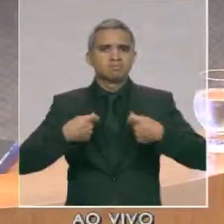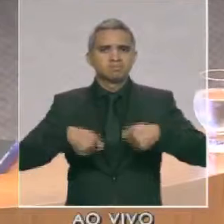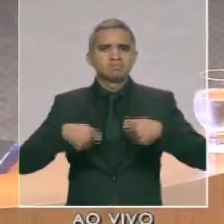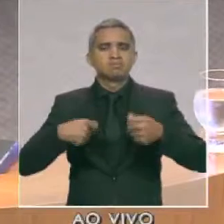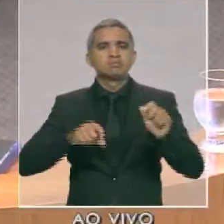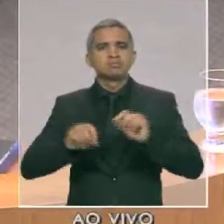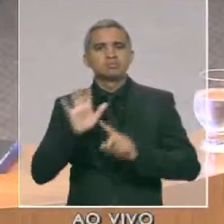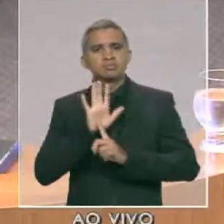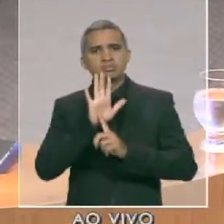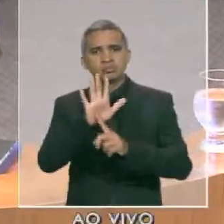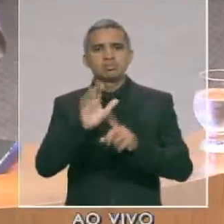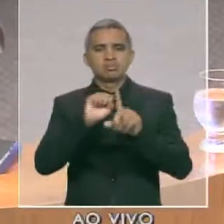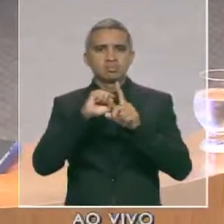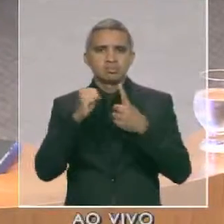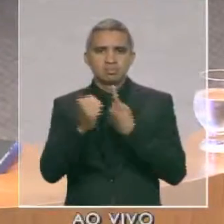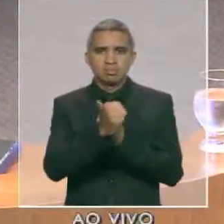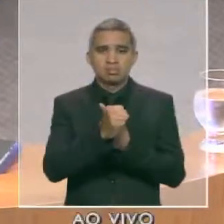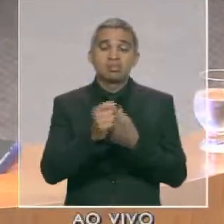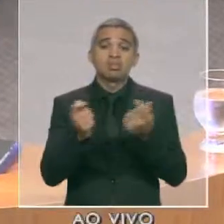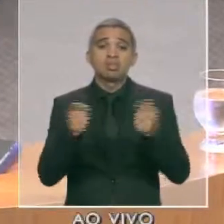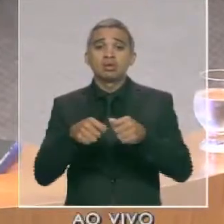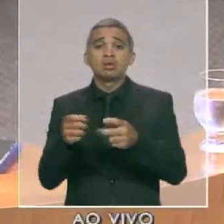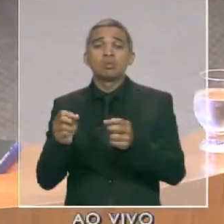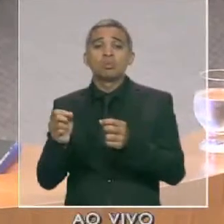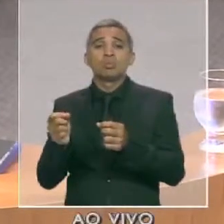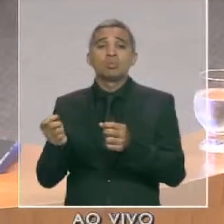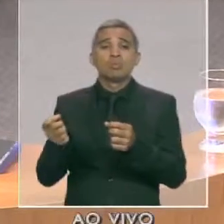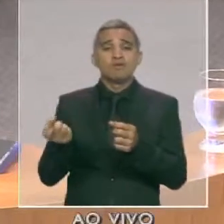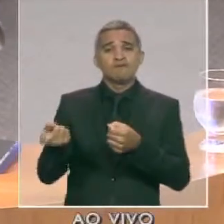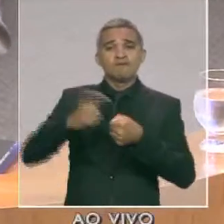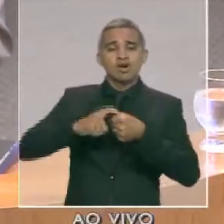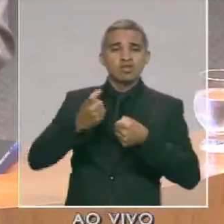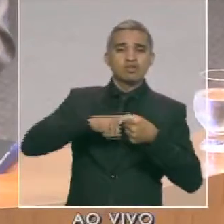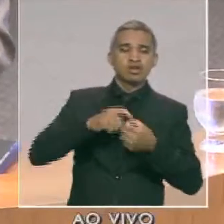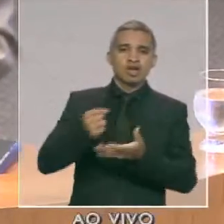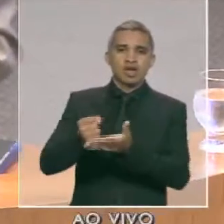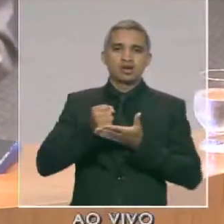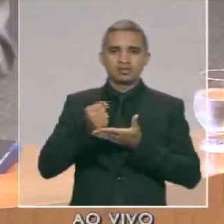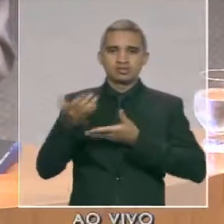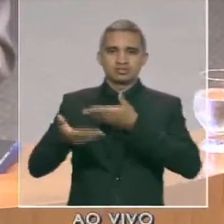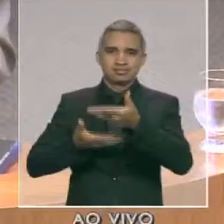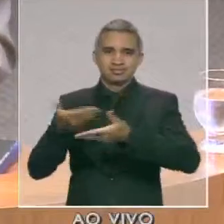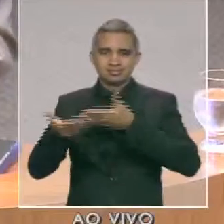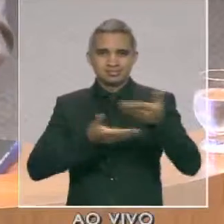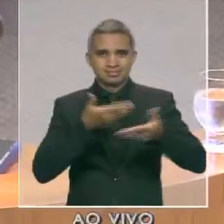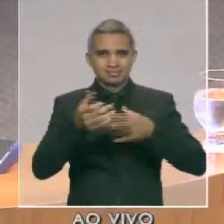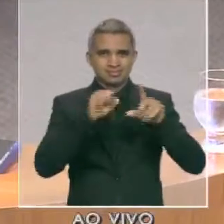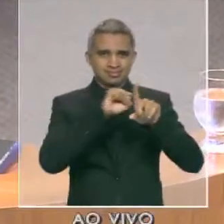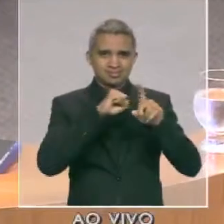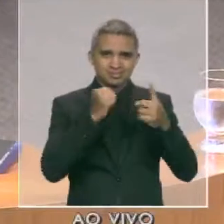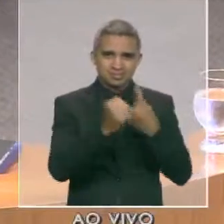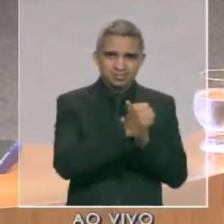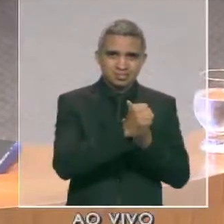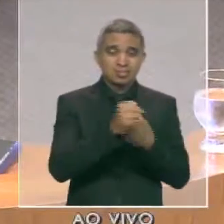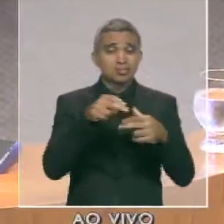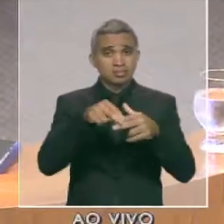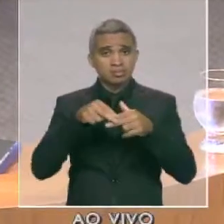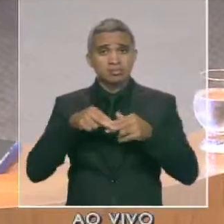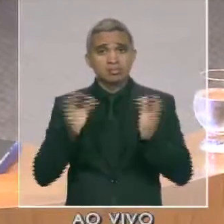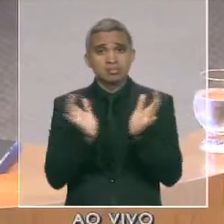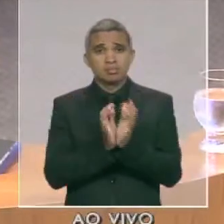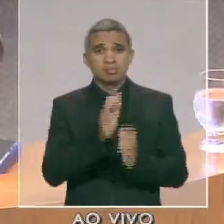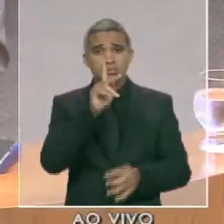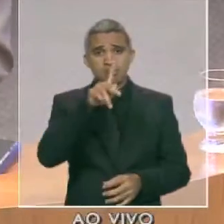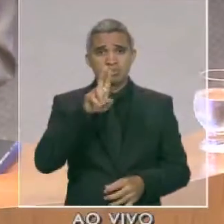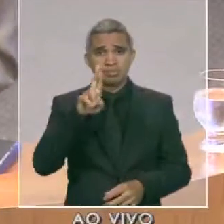o devido retorno que a sociedade precisa e merece. Os nossos mandatos devem ser instrumentos, e o PRB, com o apoio de todos